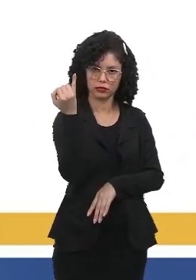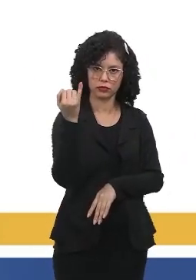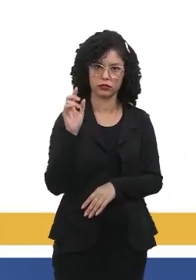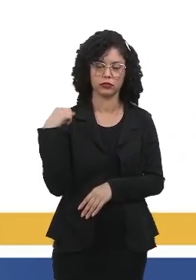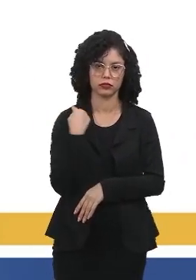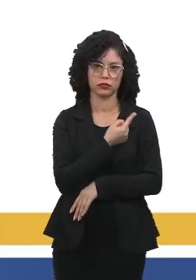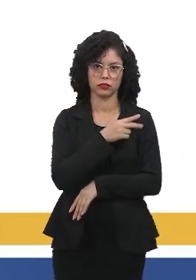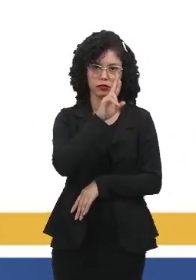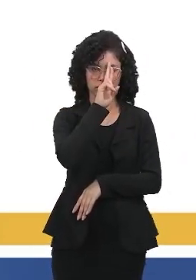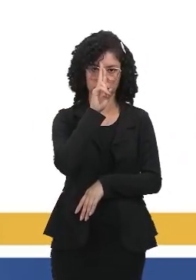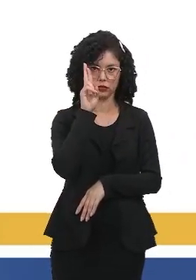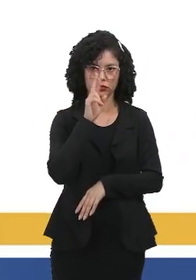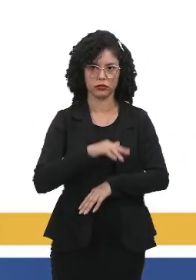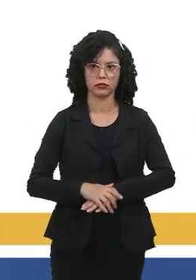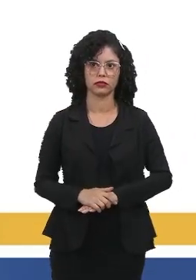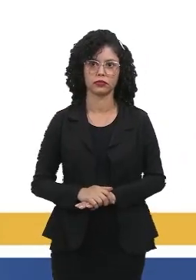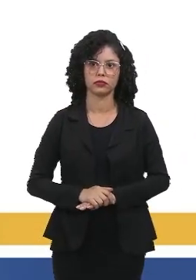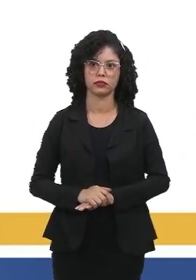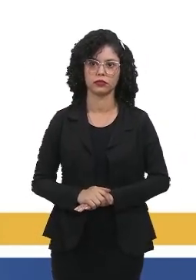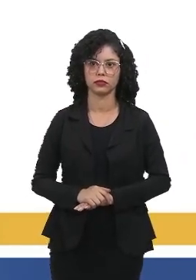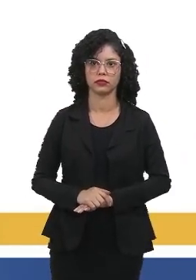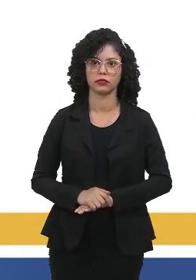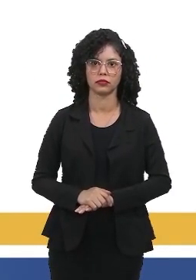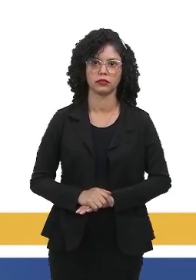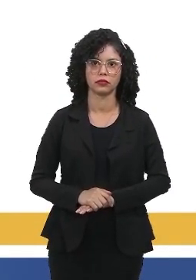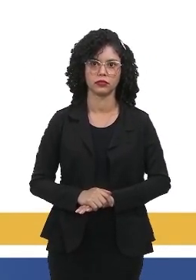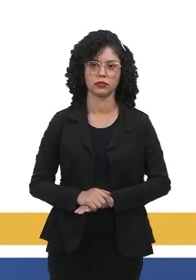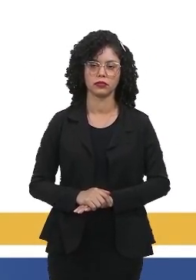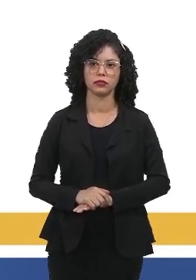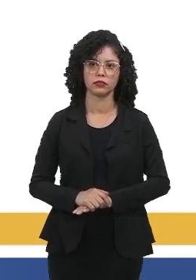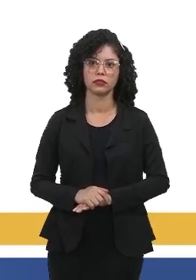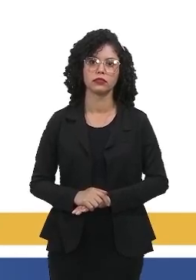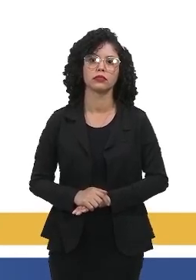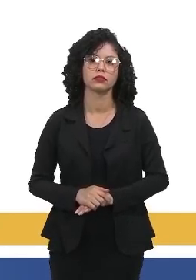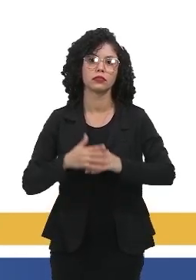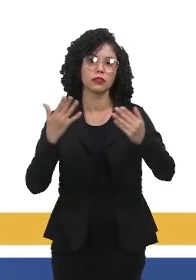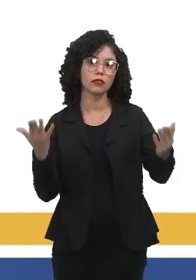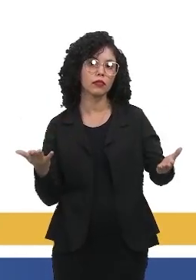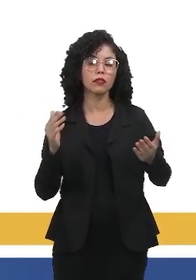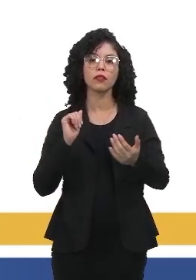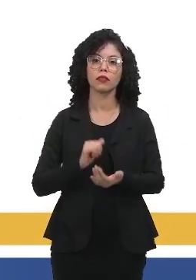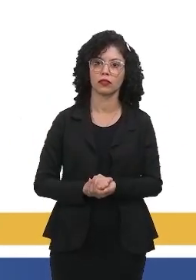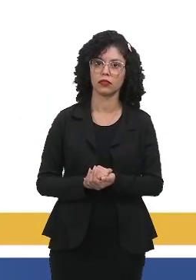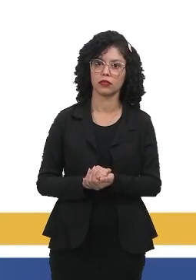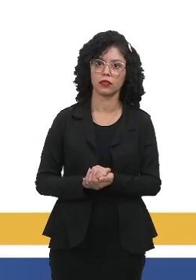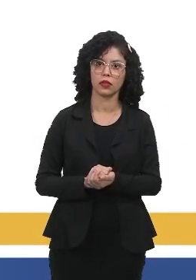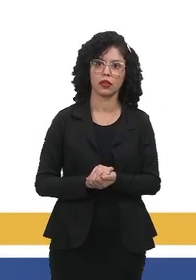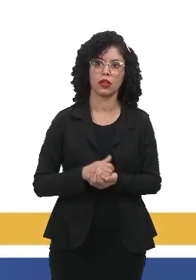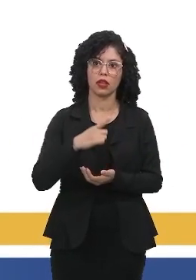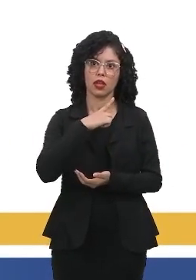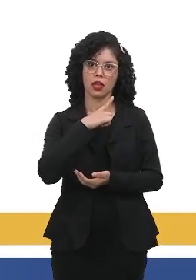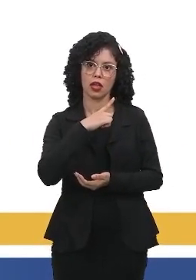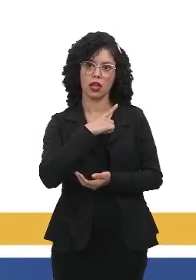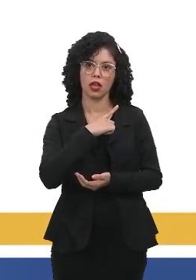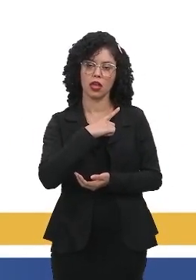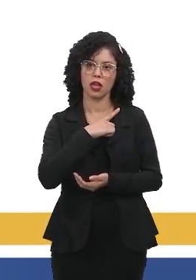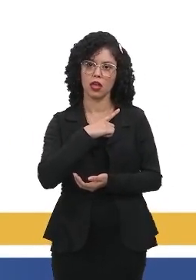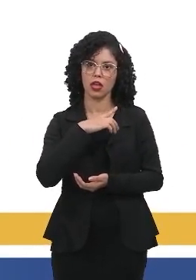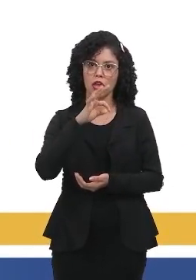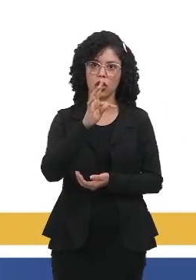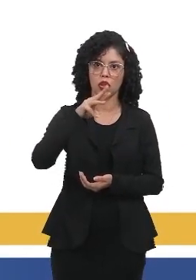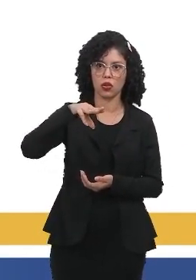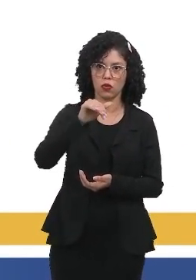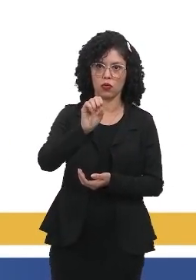importantes da nossa história continuando o texto no sobrado do desembargador Tomás